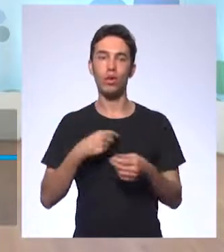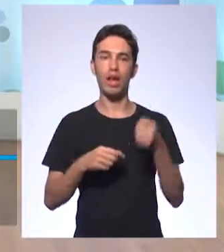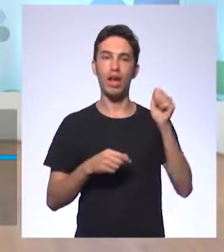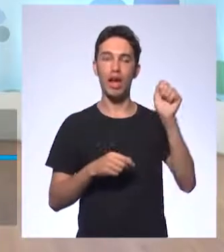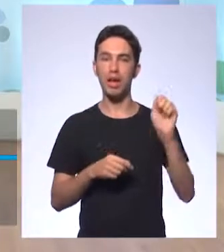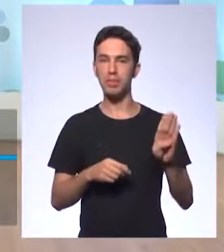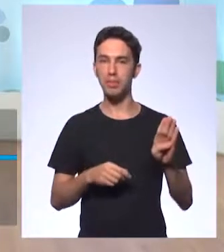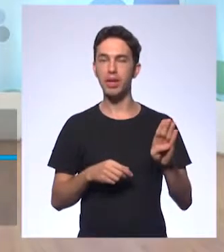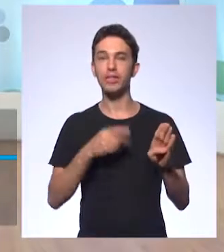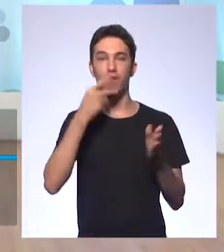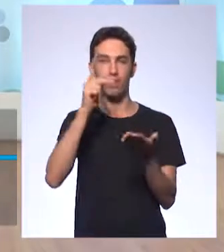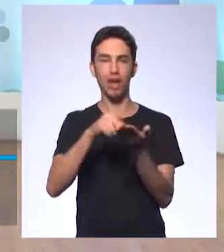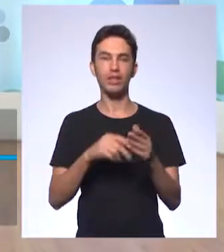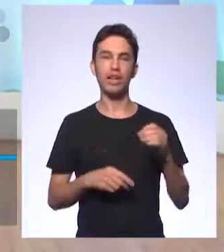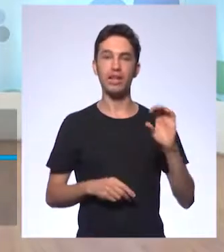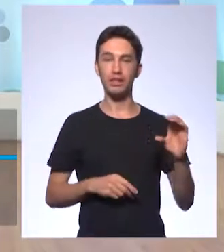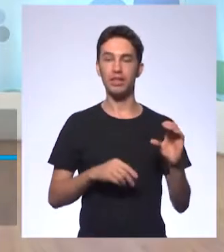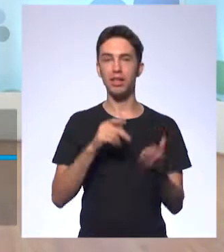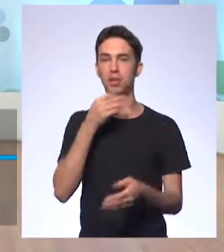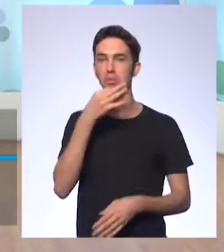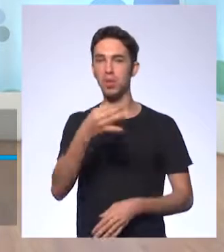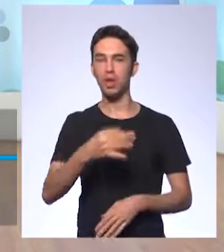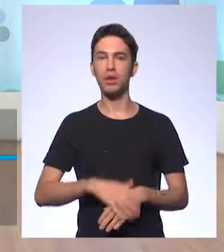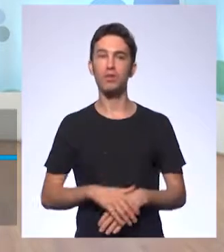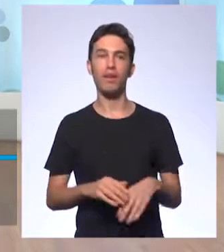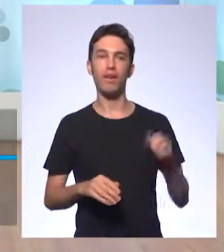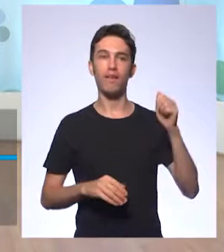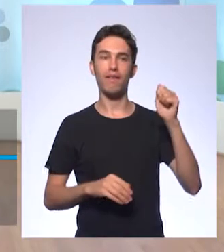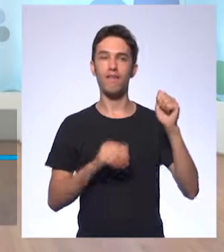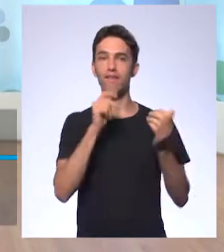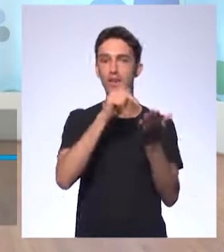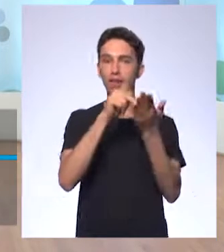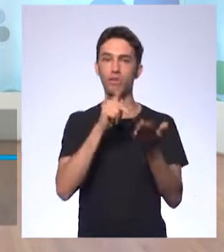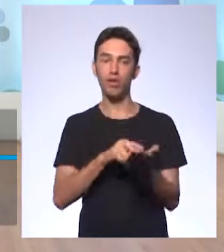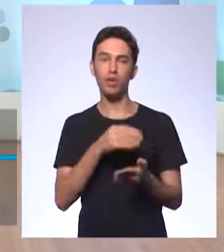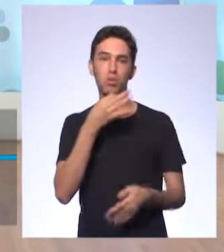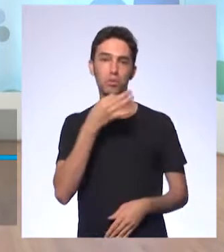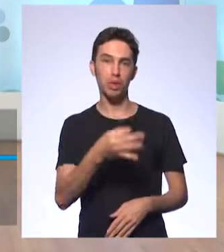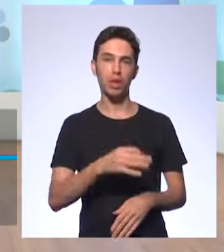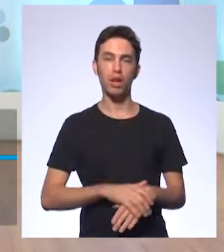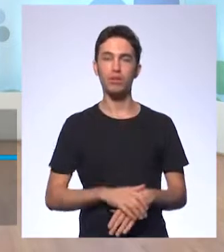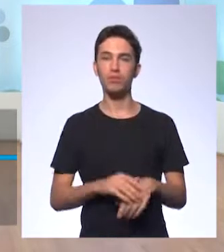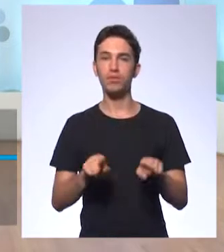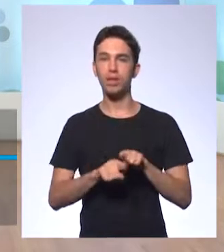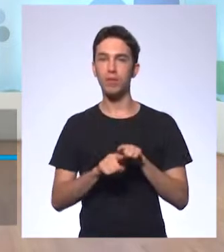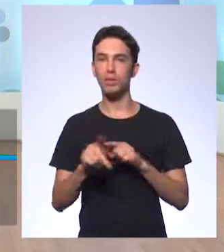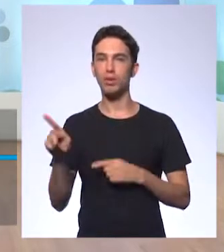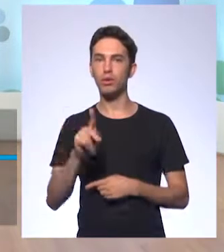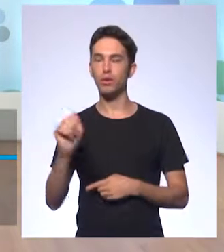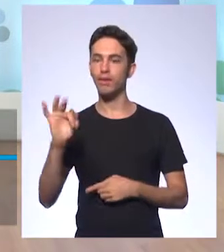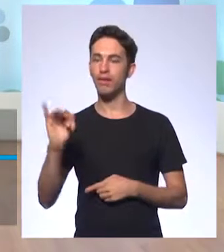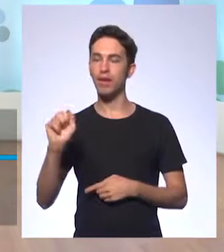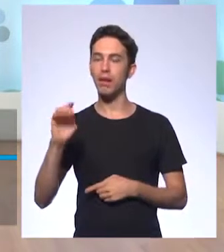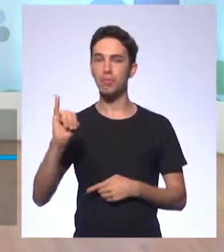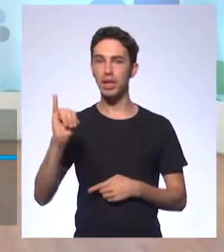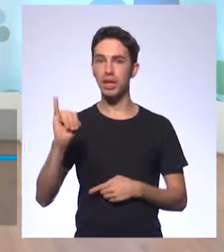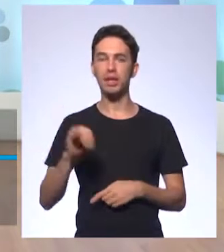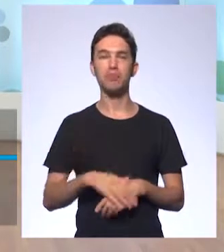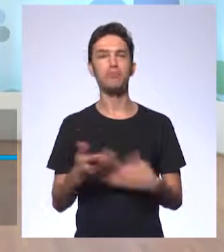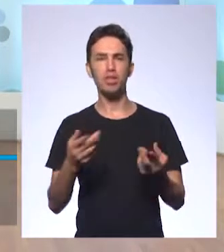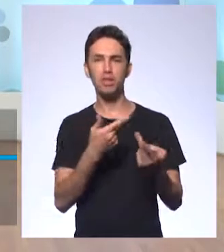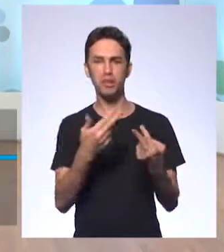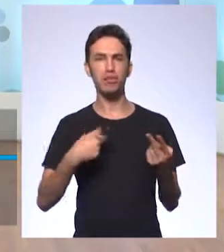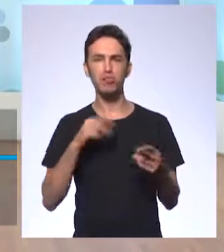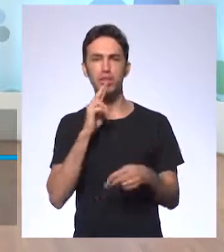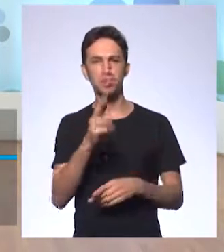C, opinião. Mariana, fato, fato. Opinião. Da Pro Fabi. Vários indo nesse sentido,